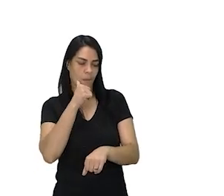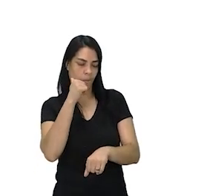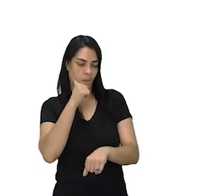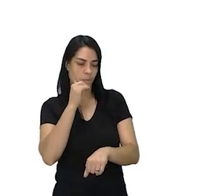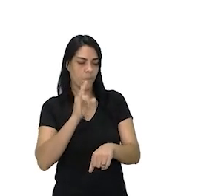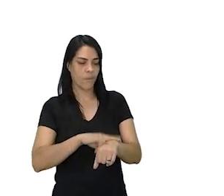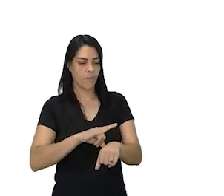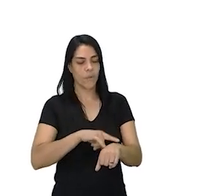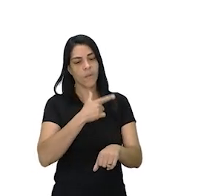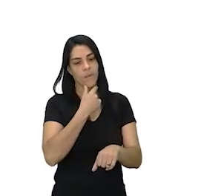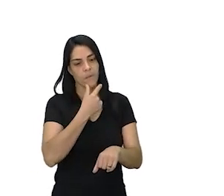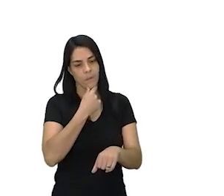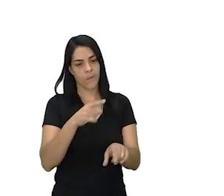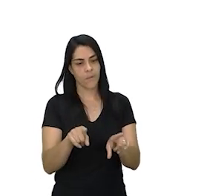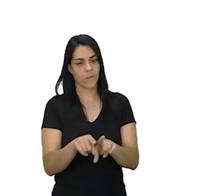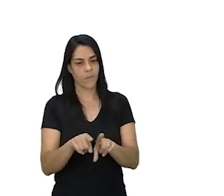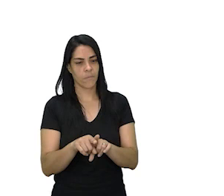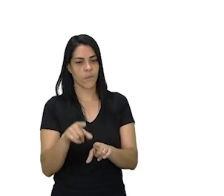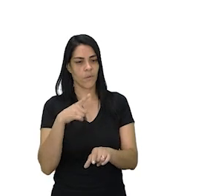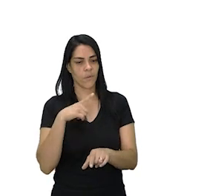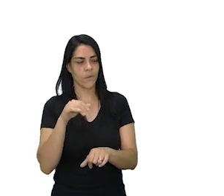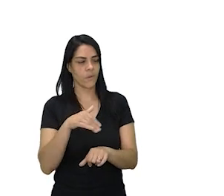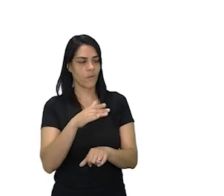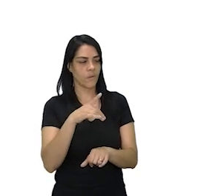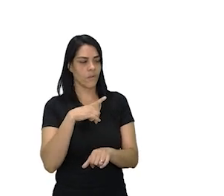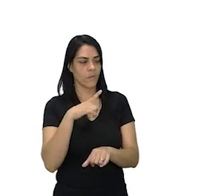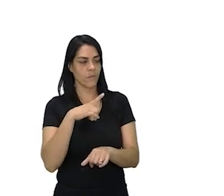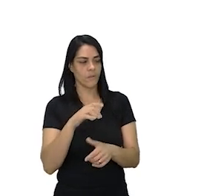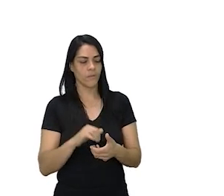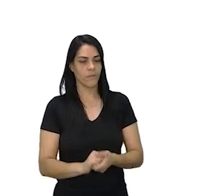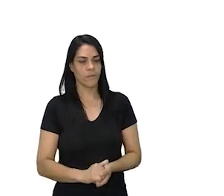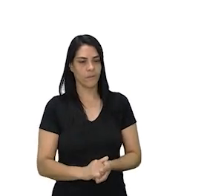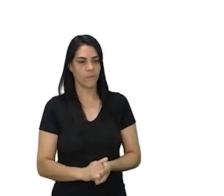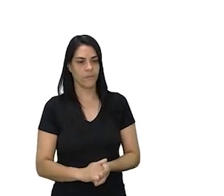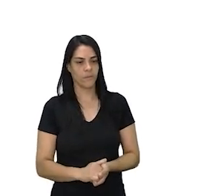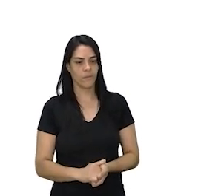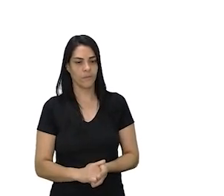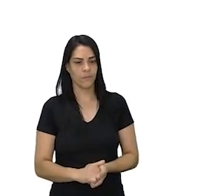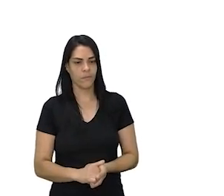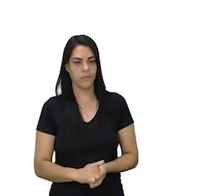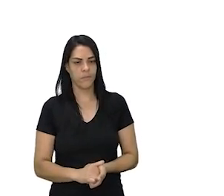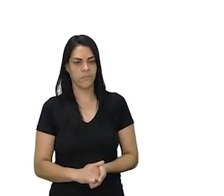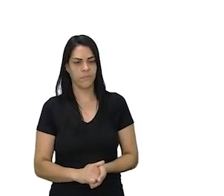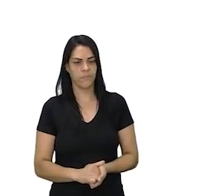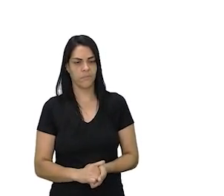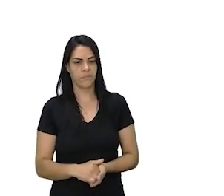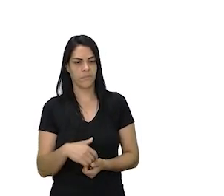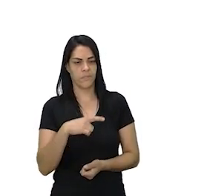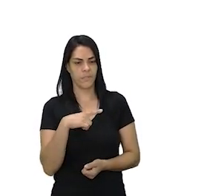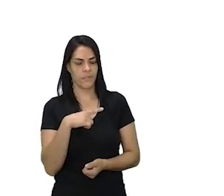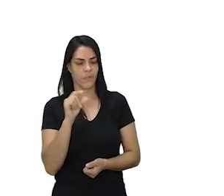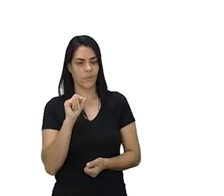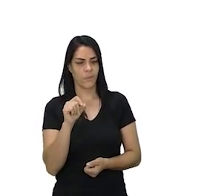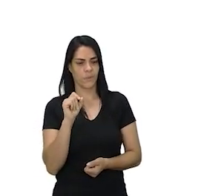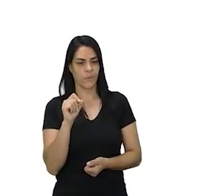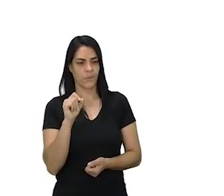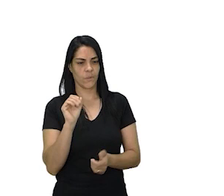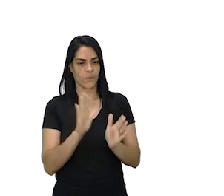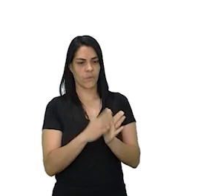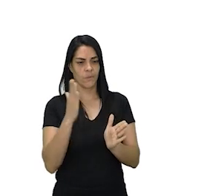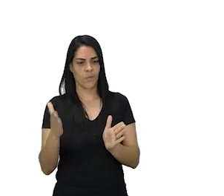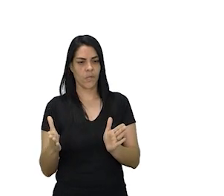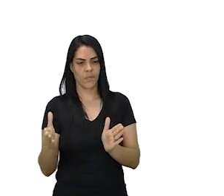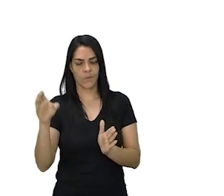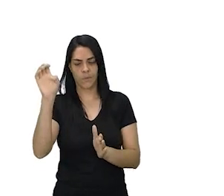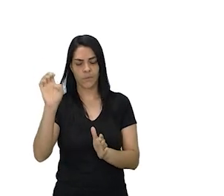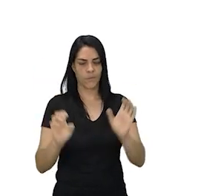feminino. O que mais que eu tenho aqui de importante para a gente observar? Eu tenho aqui, do meu lado